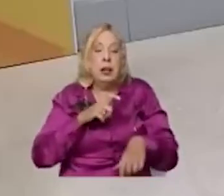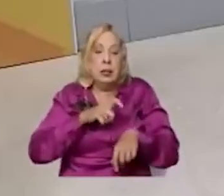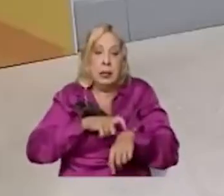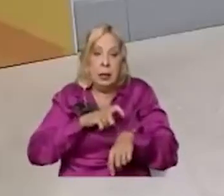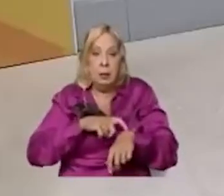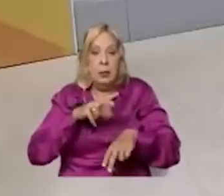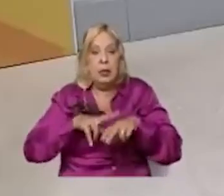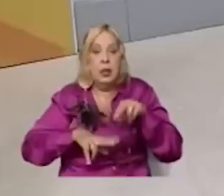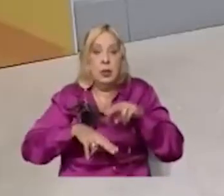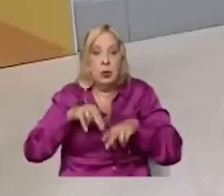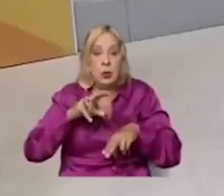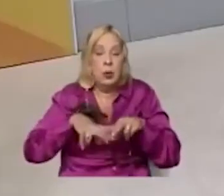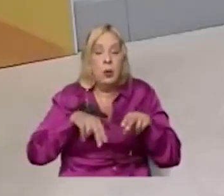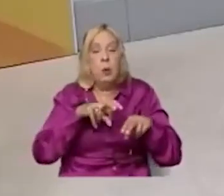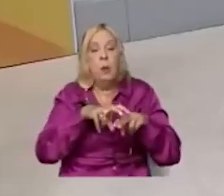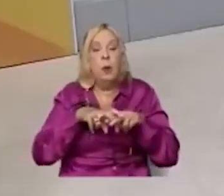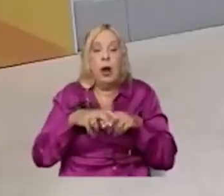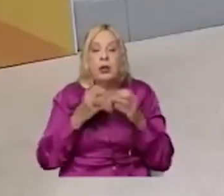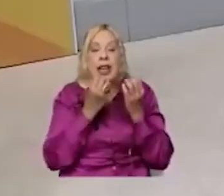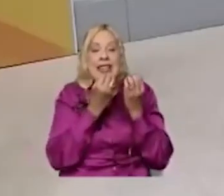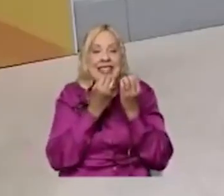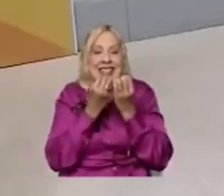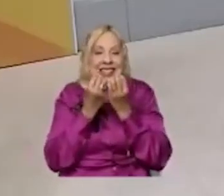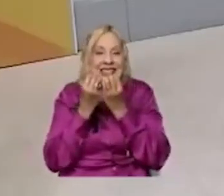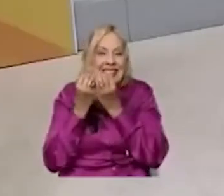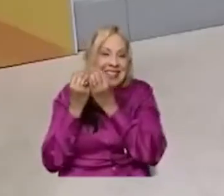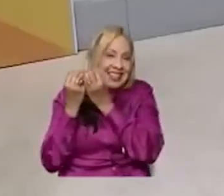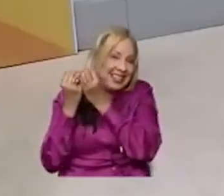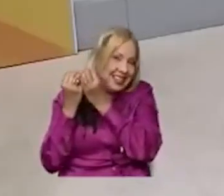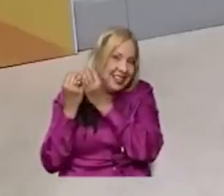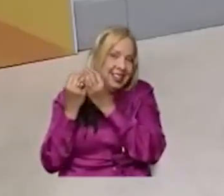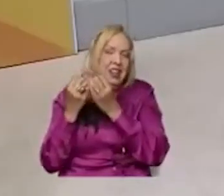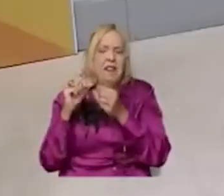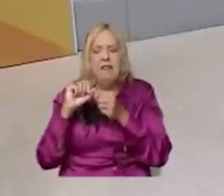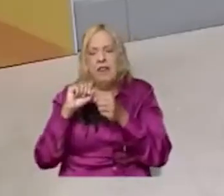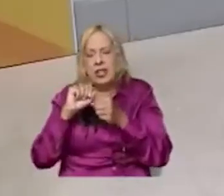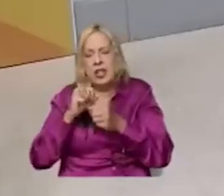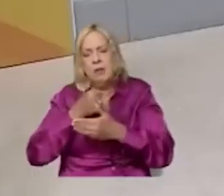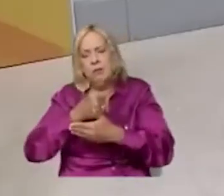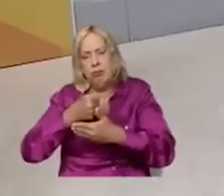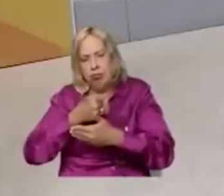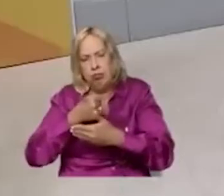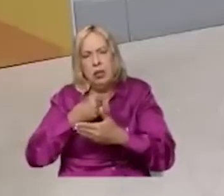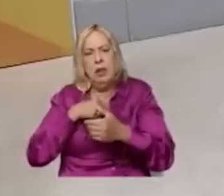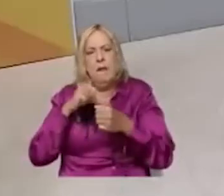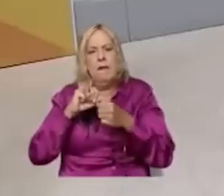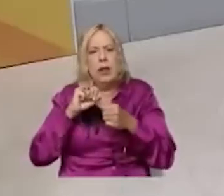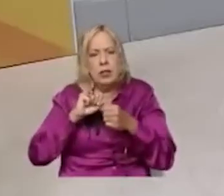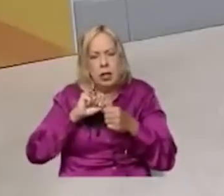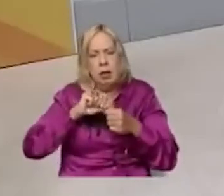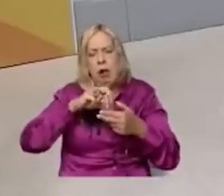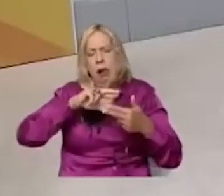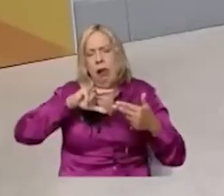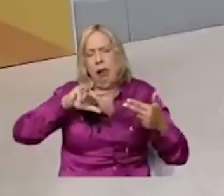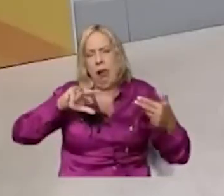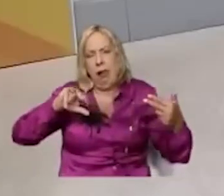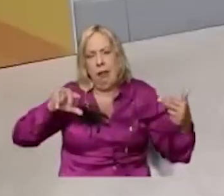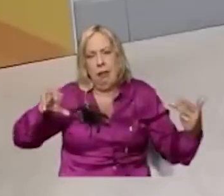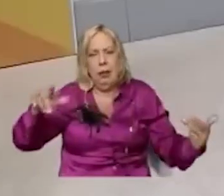É muito lindo, é muito. E esse quarto prêmio de 120 mil também, reais? Também, menina, que tá dentro do Nordeste, porque tá no Caju